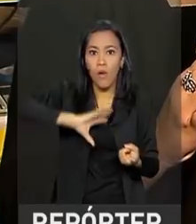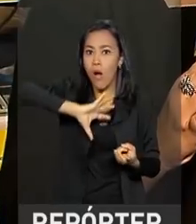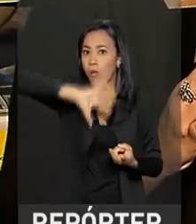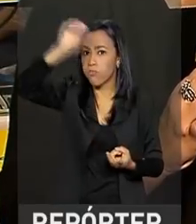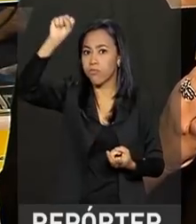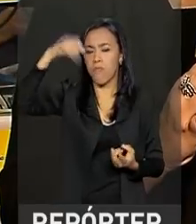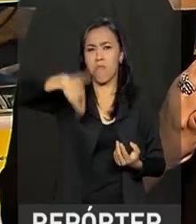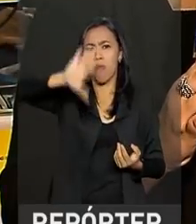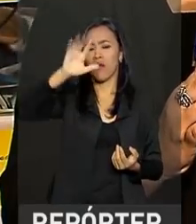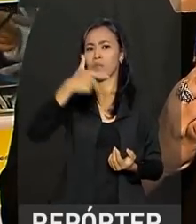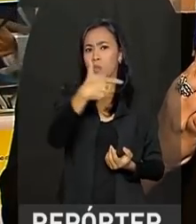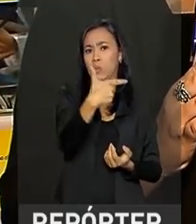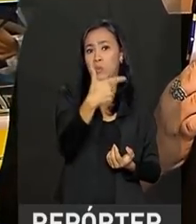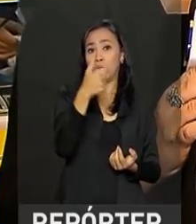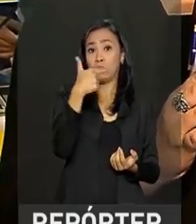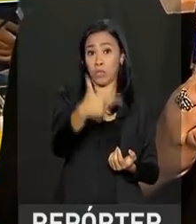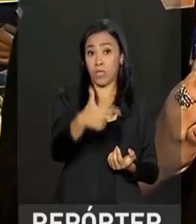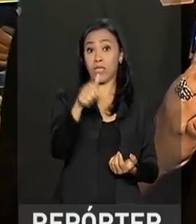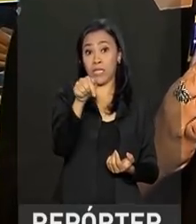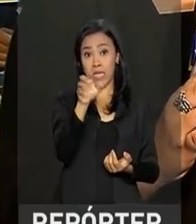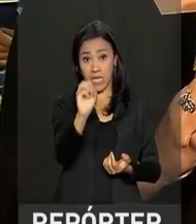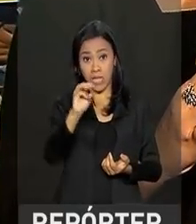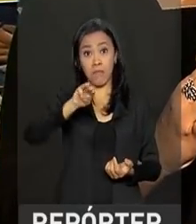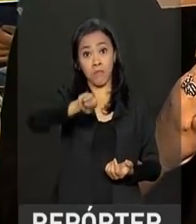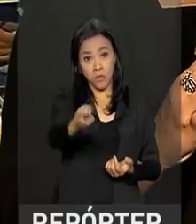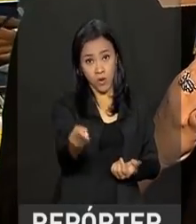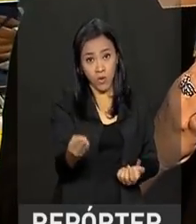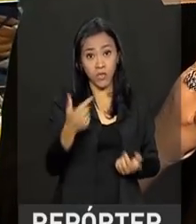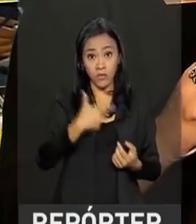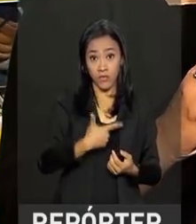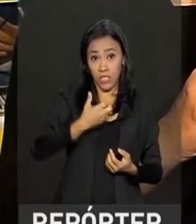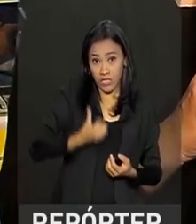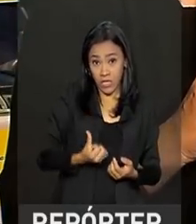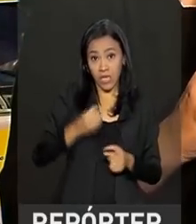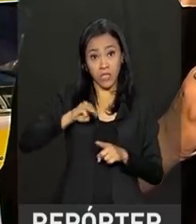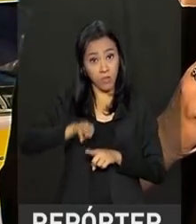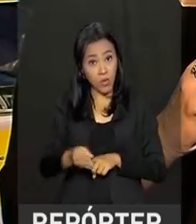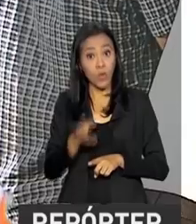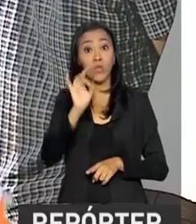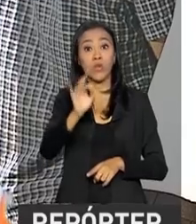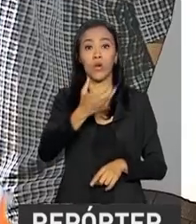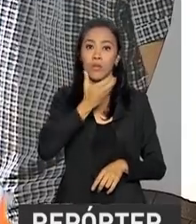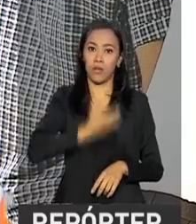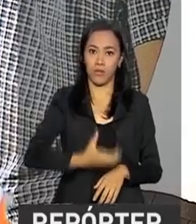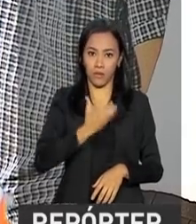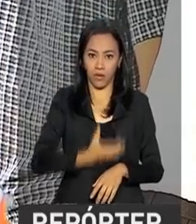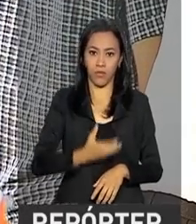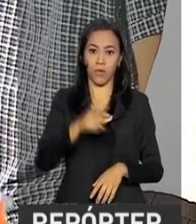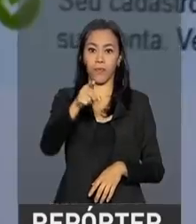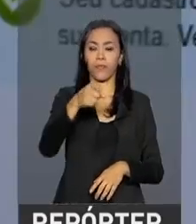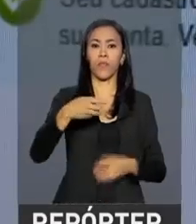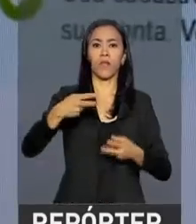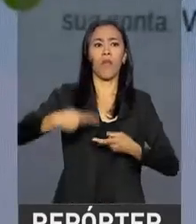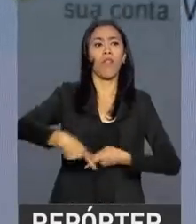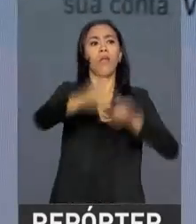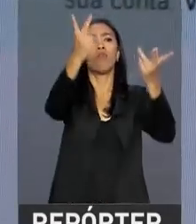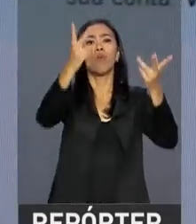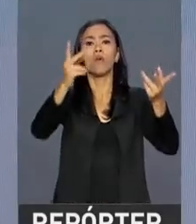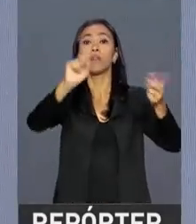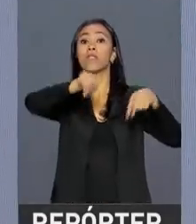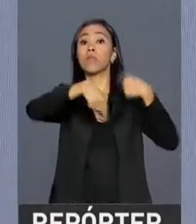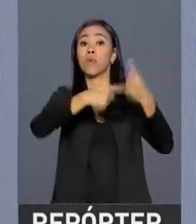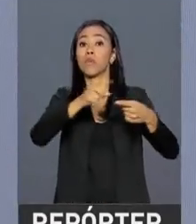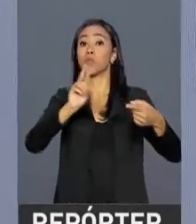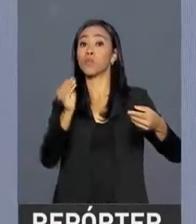de 270 milhões 26 milhões só em dezembro enviado o produto basta se cadastrar